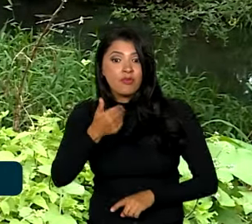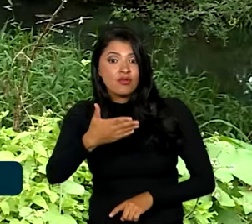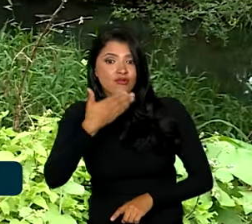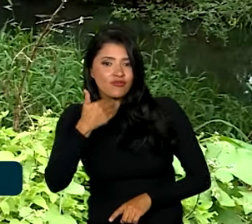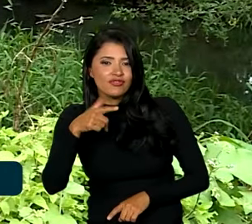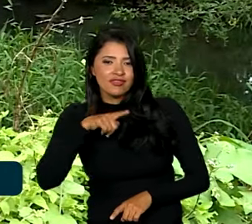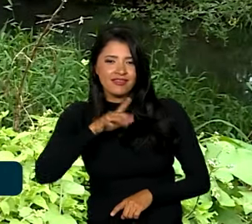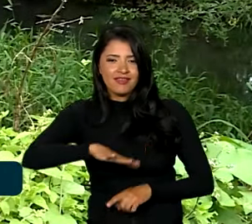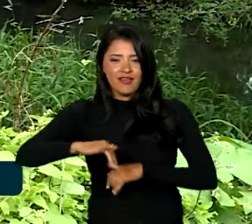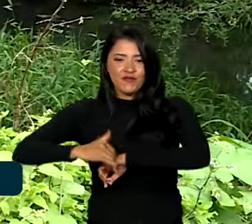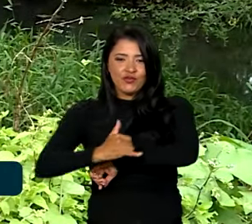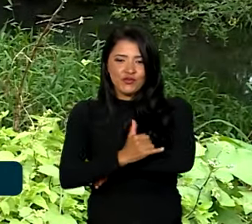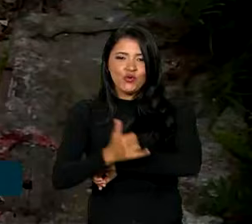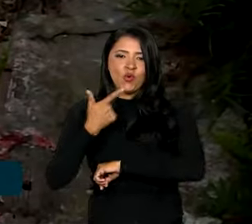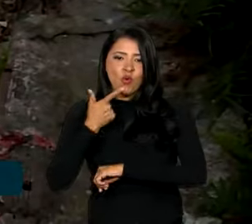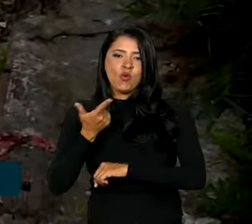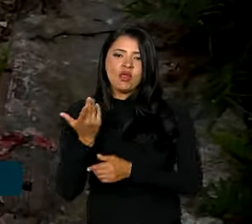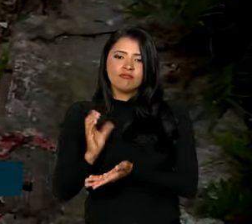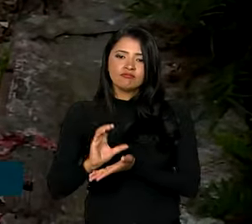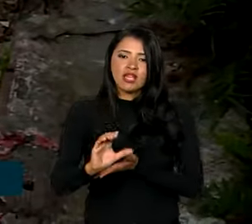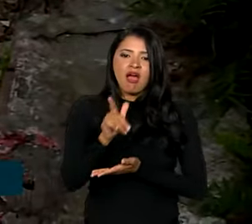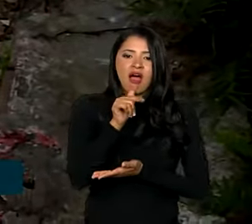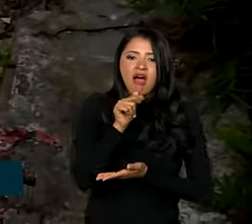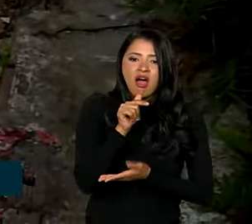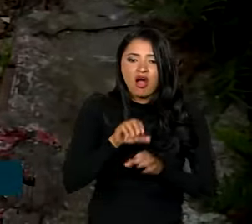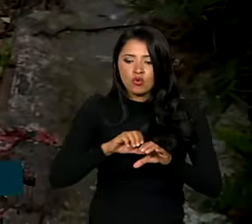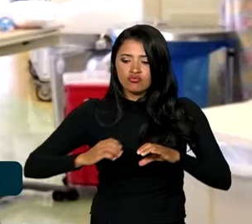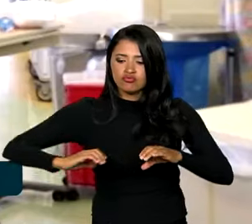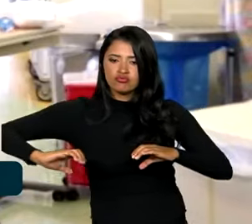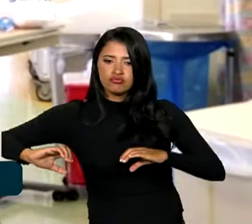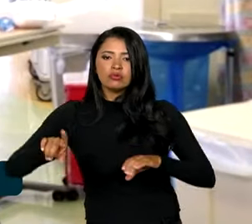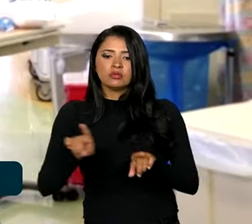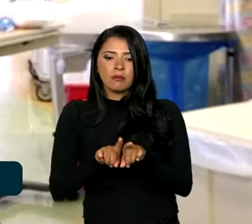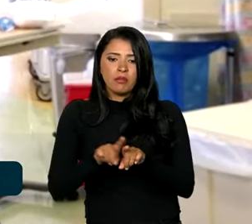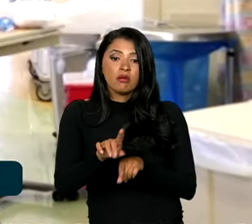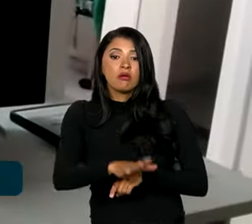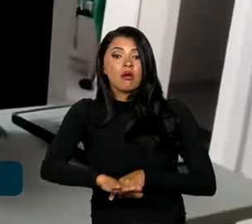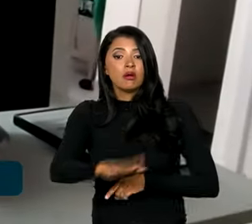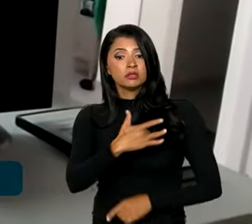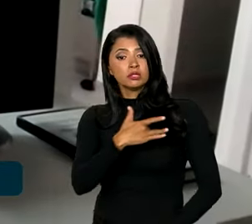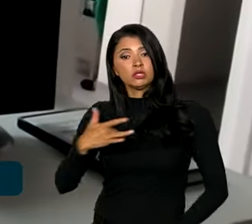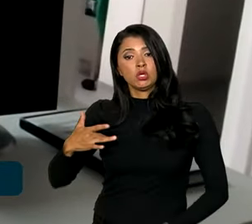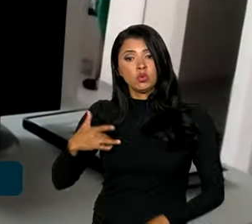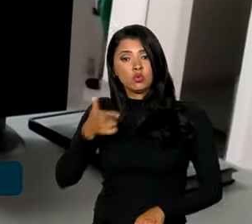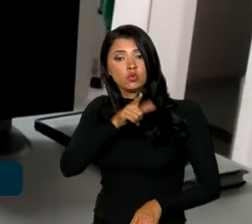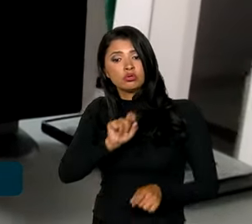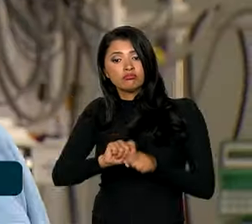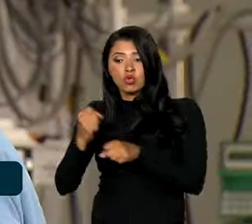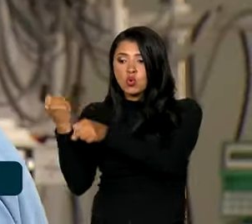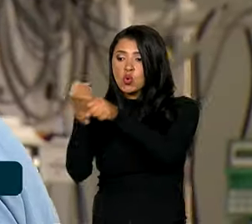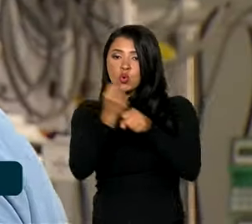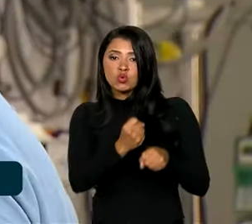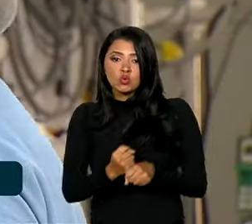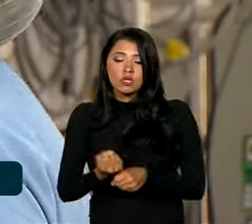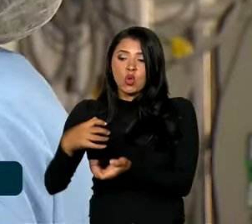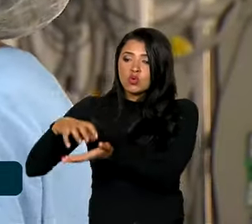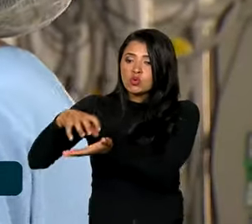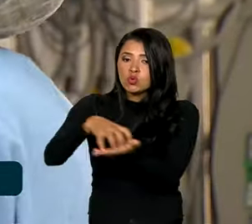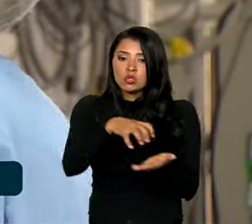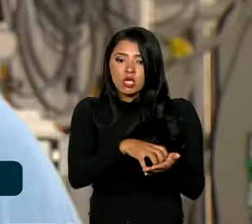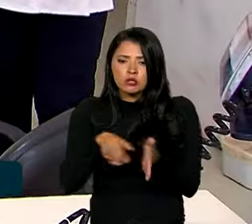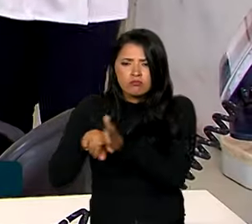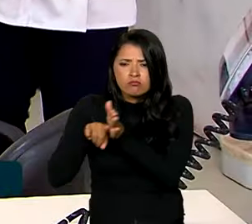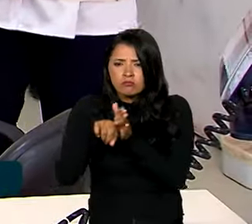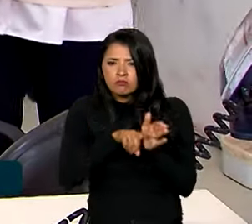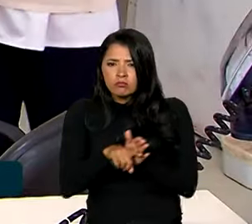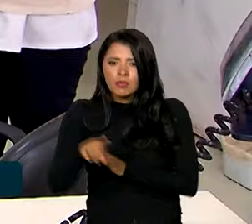na infraestrutura de abastecimento de água e esgoto e na área da saúde, com a construção de centros de